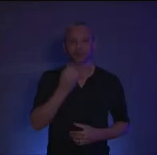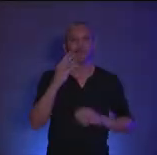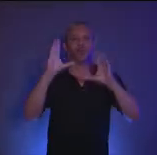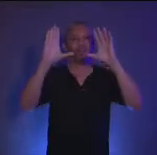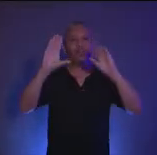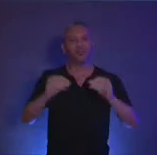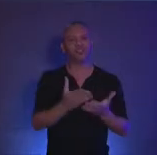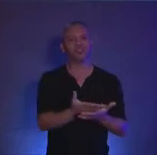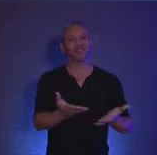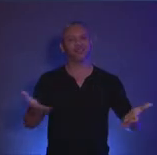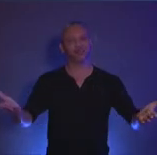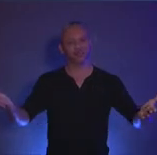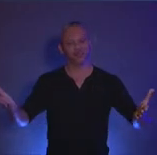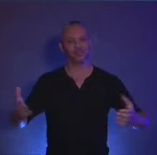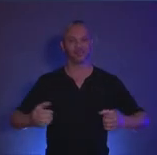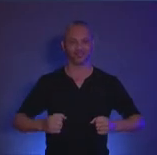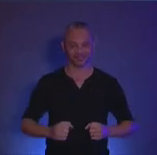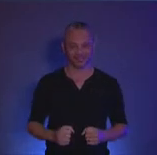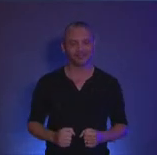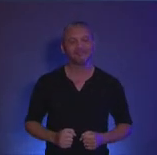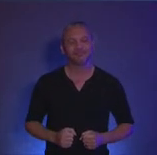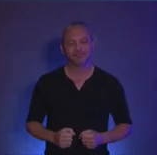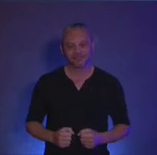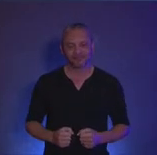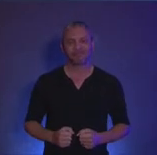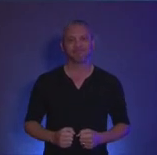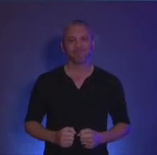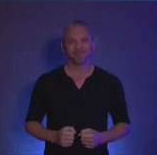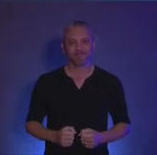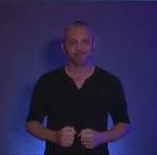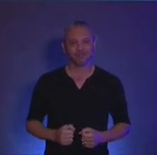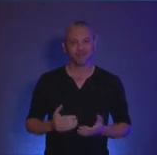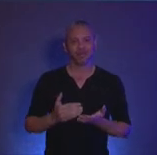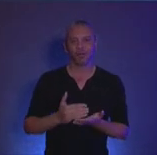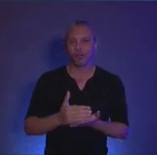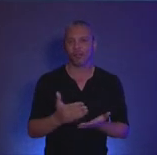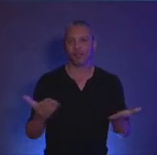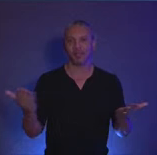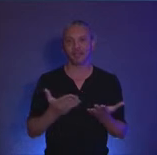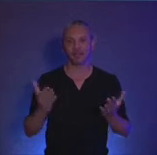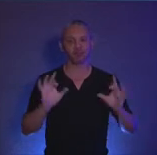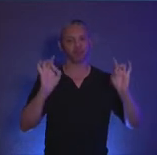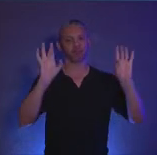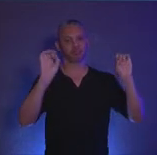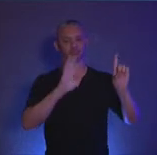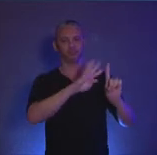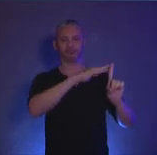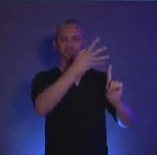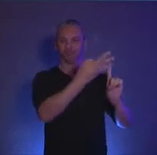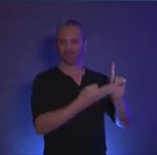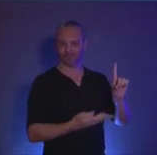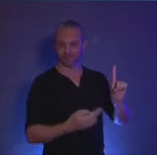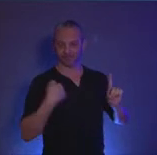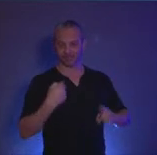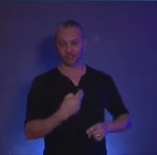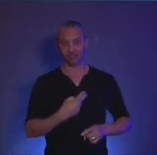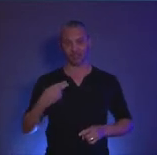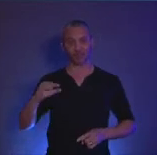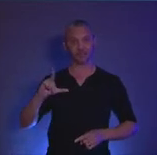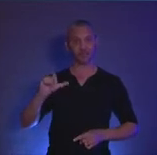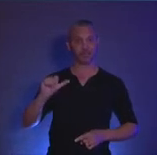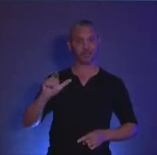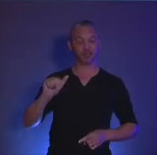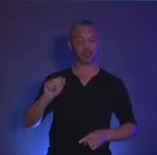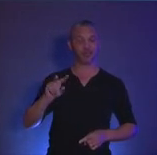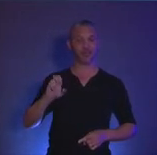Boa noite a todos, todas, todes. Queria iniciar essa nossa cerimônia aqui. Bom, eu sou Clara Velasco, eu